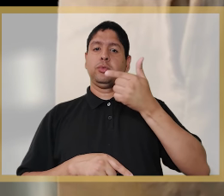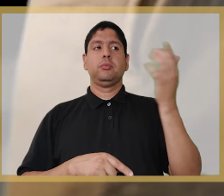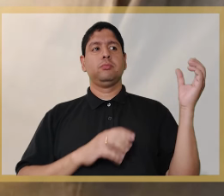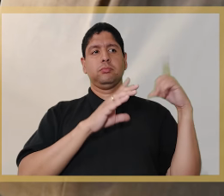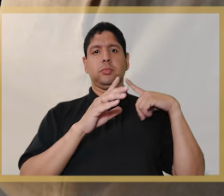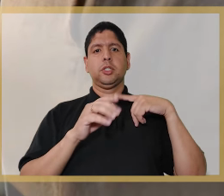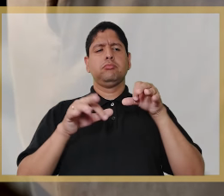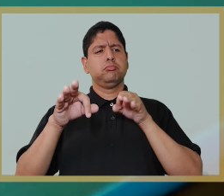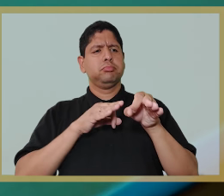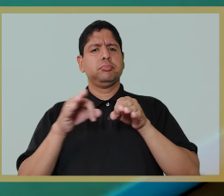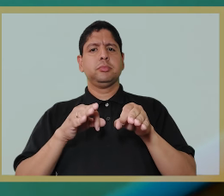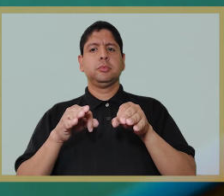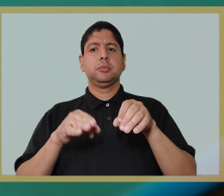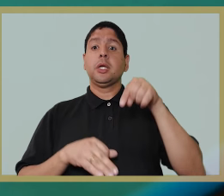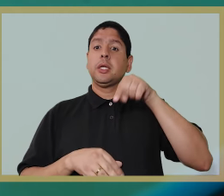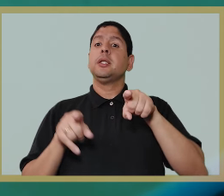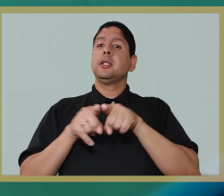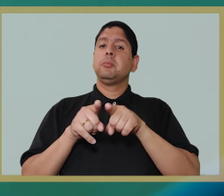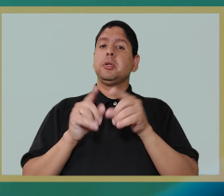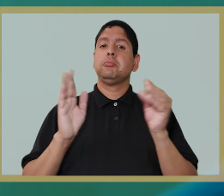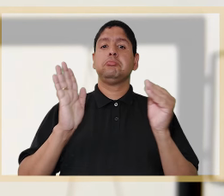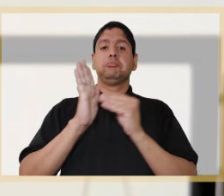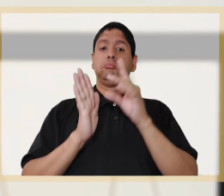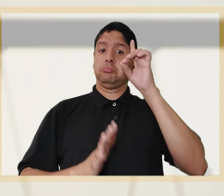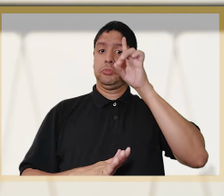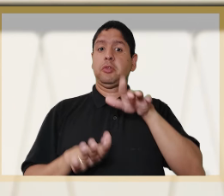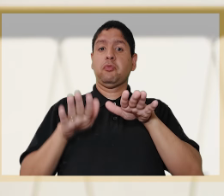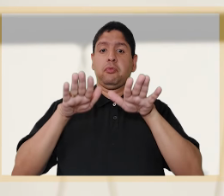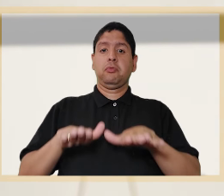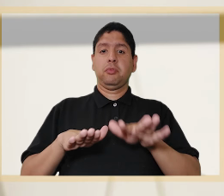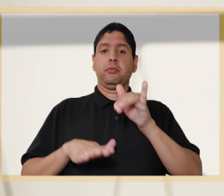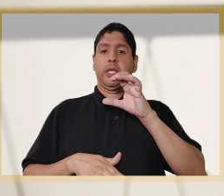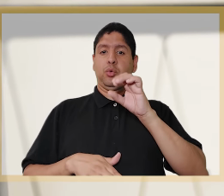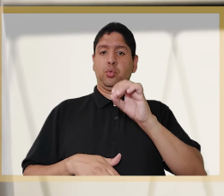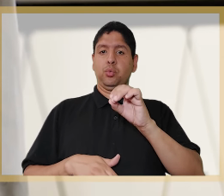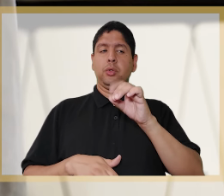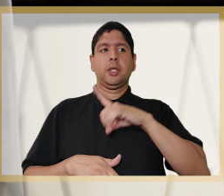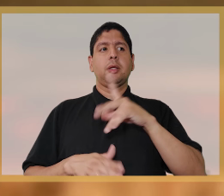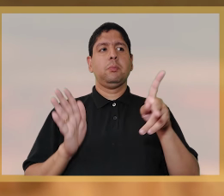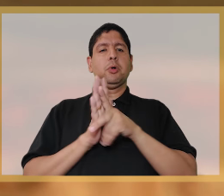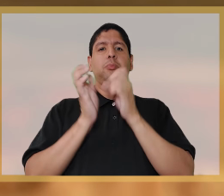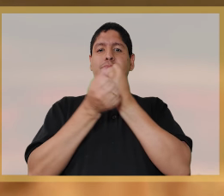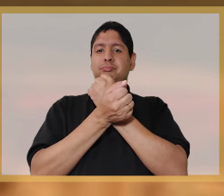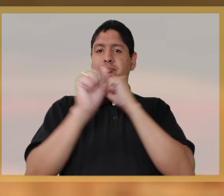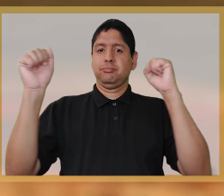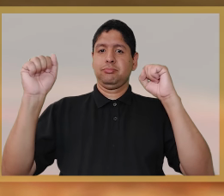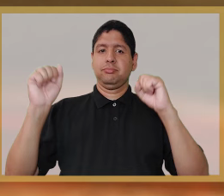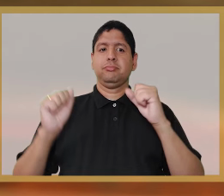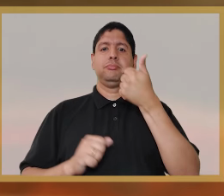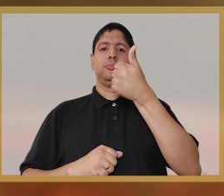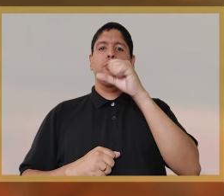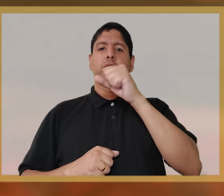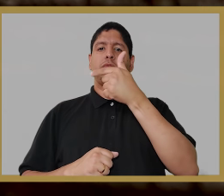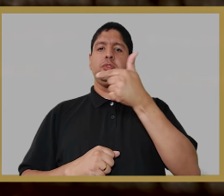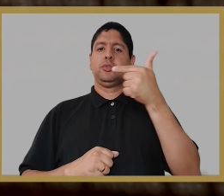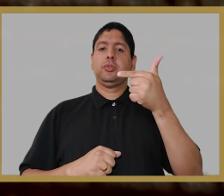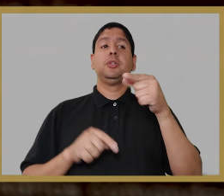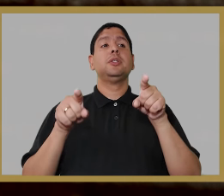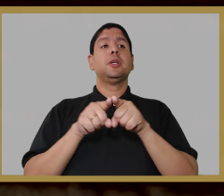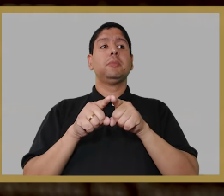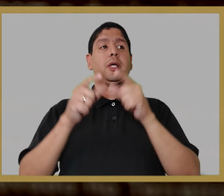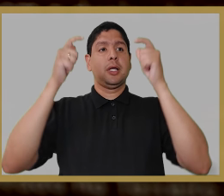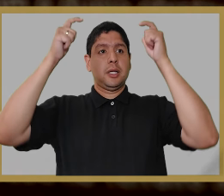1822, aqui foi palco do Dia do Fico, marco no processo de independência do Brasil. E em 1888, foi onde a princesa